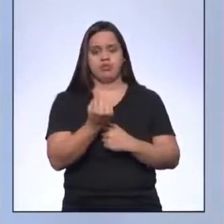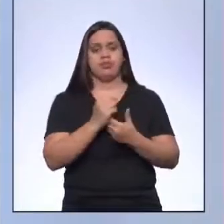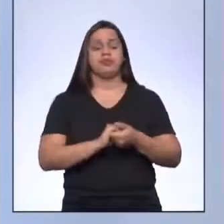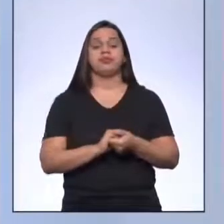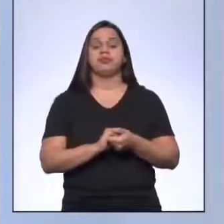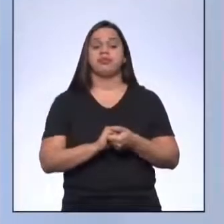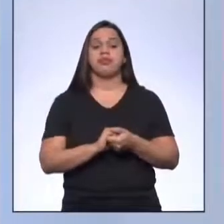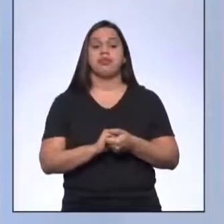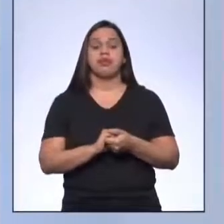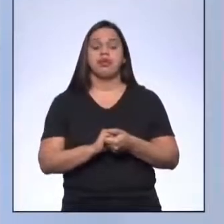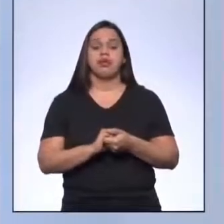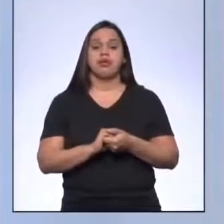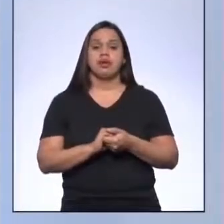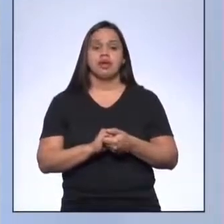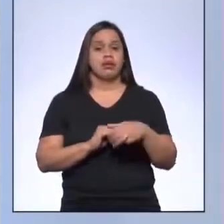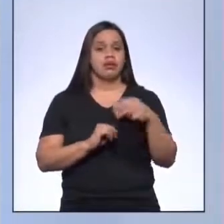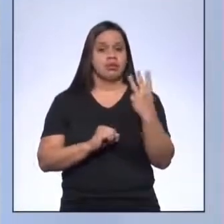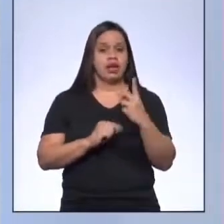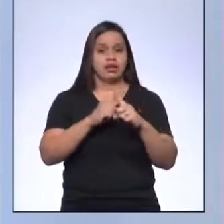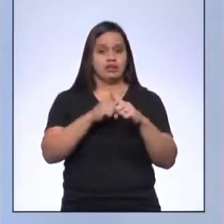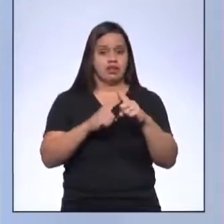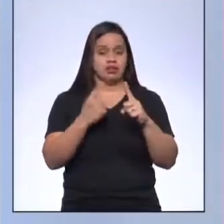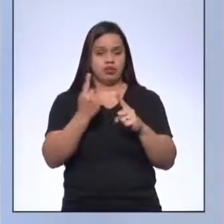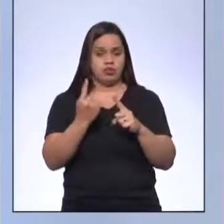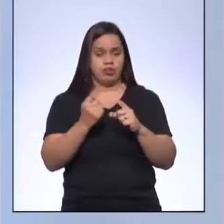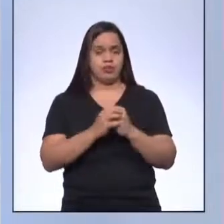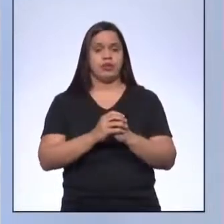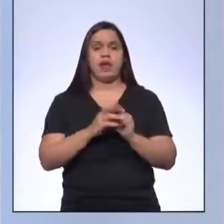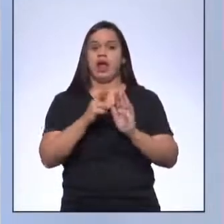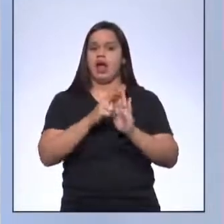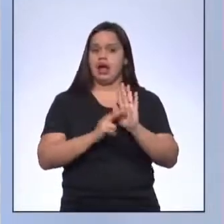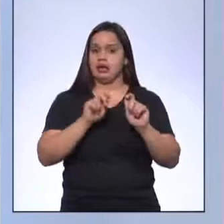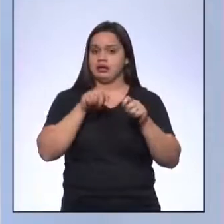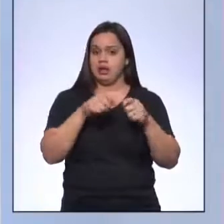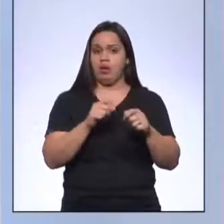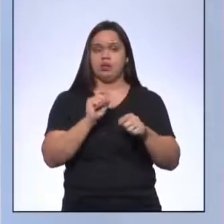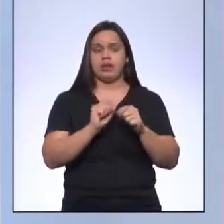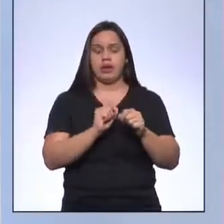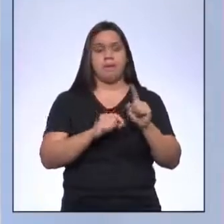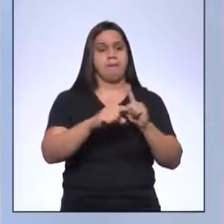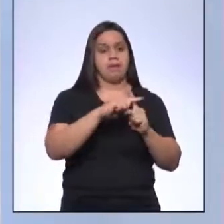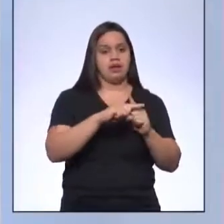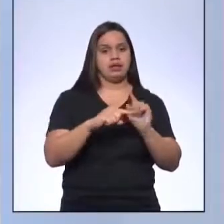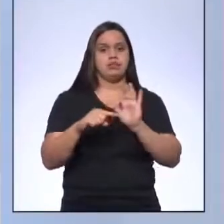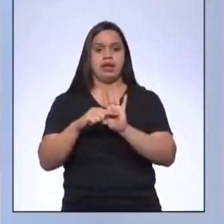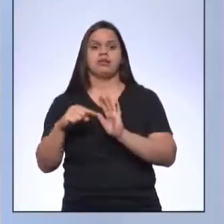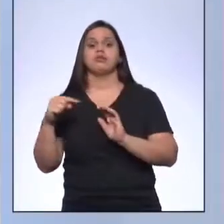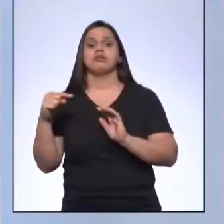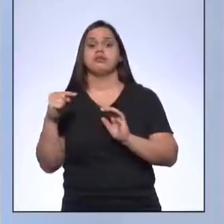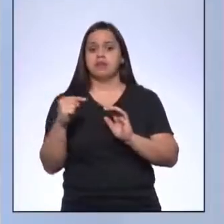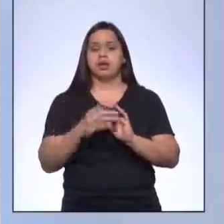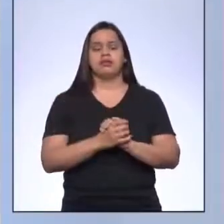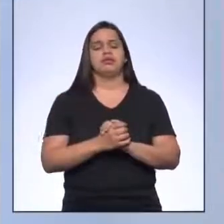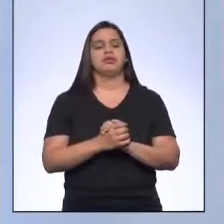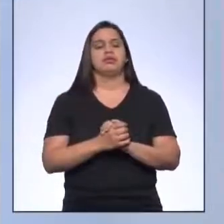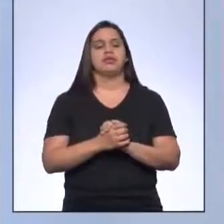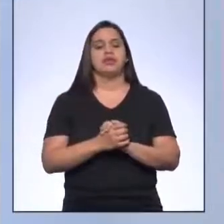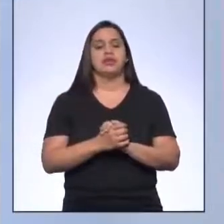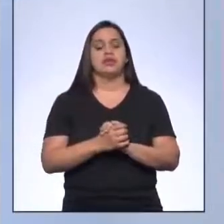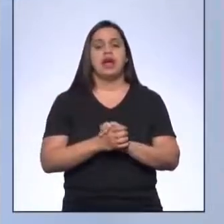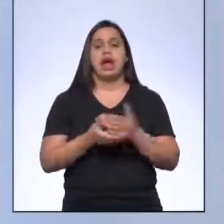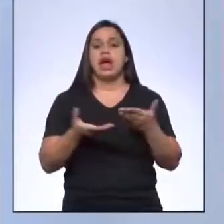13 vezes menos um regra de sinal mas com menos menos três vezes 13